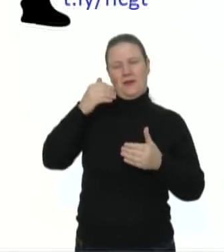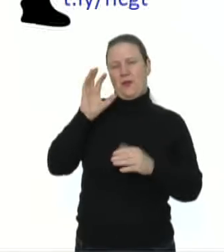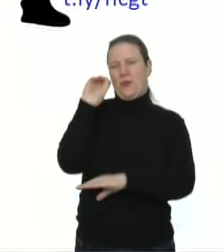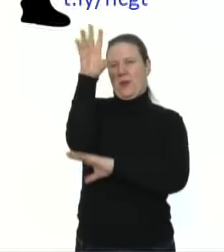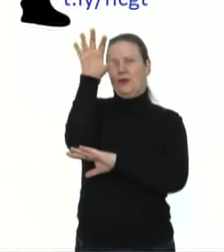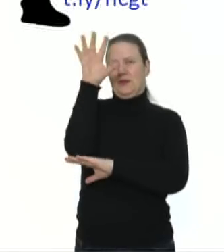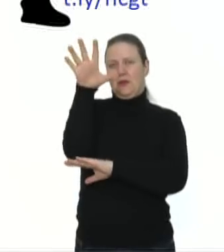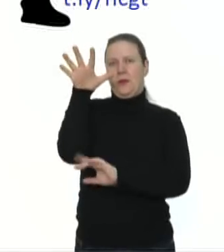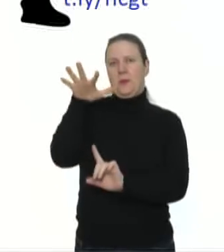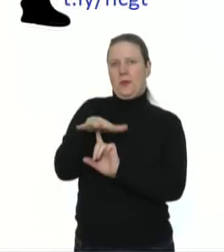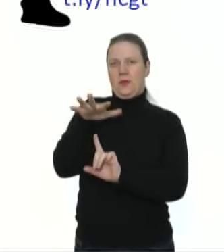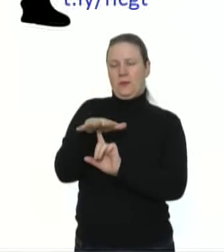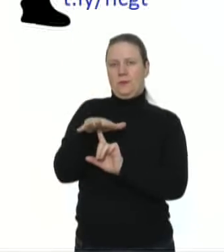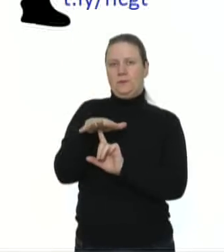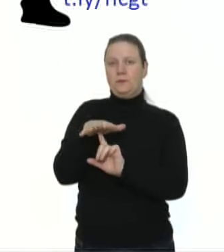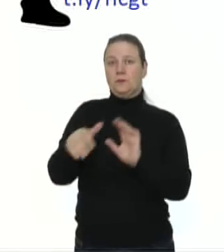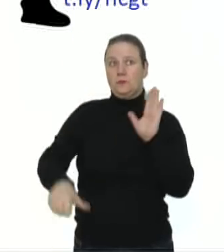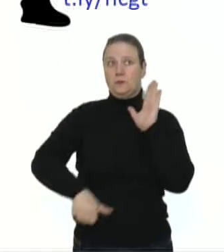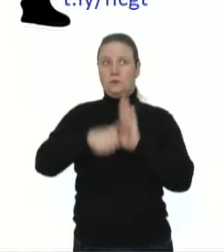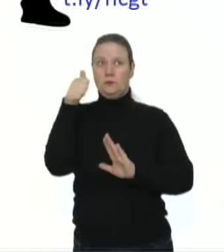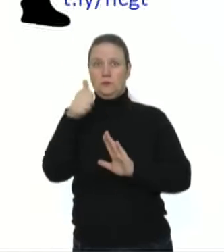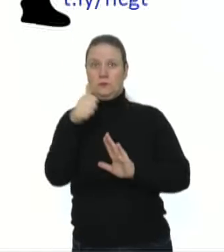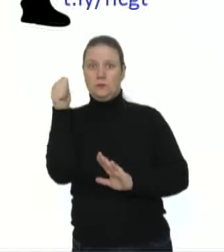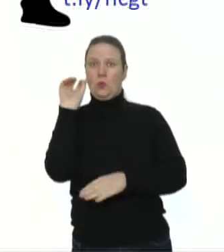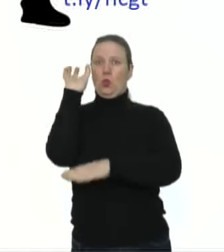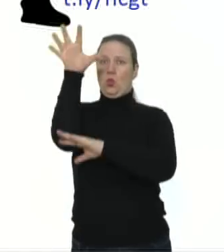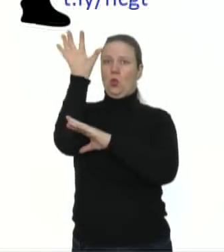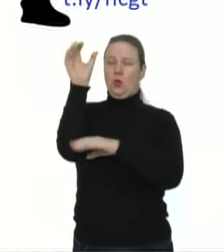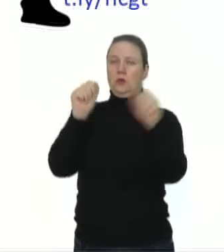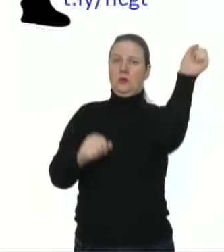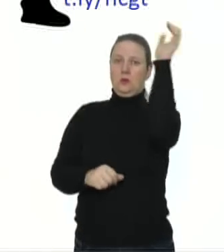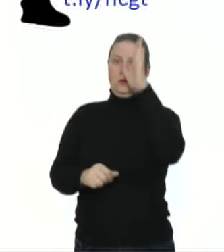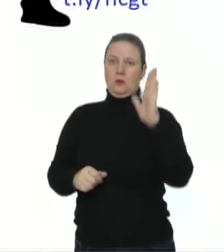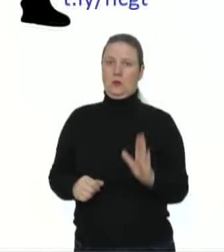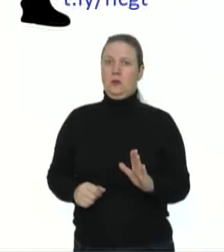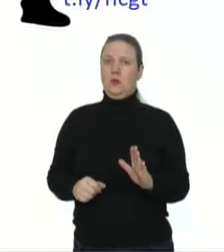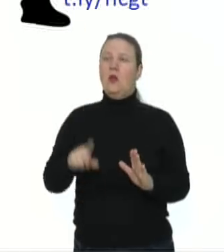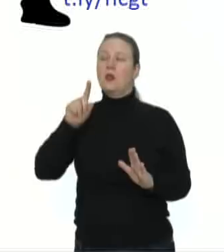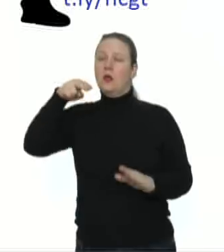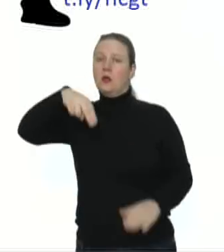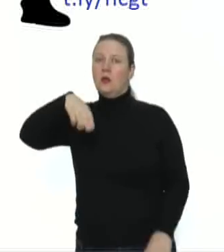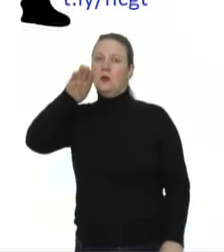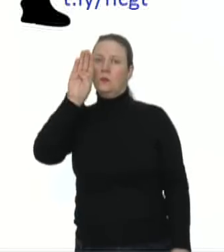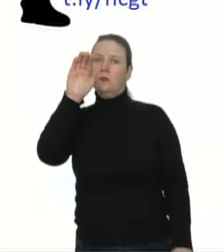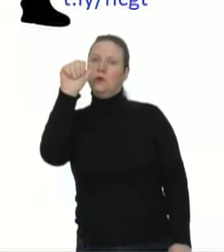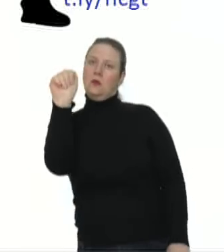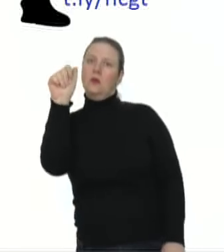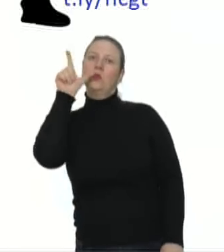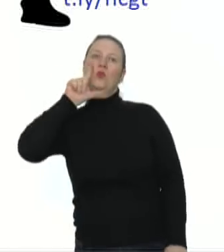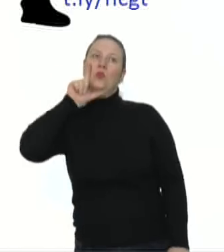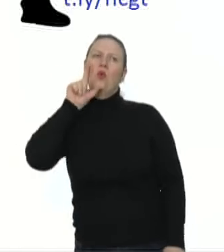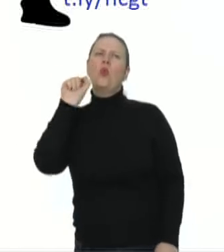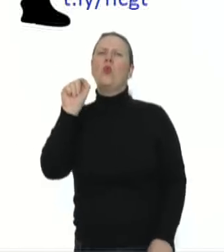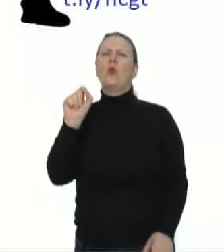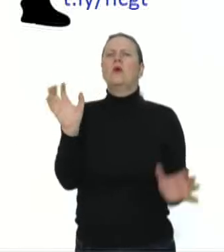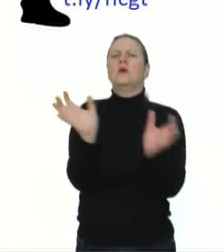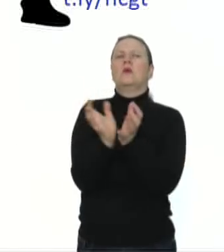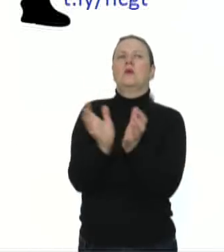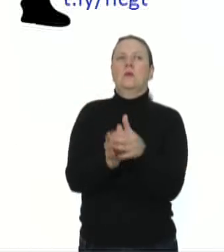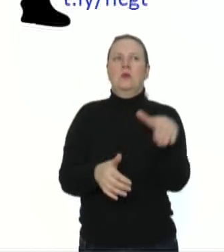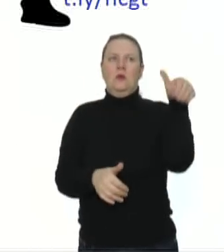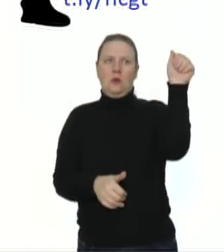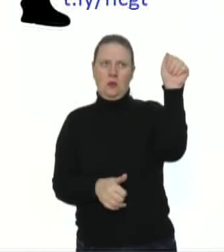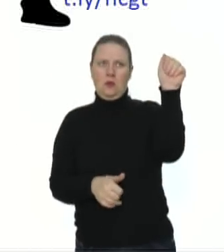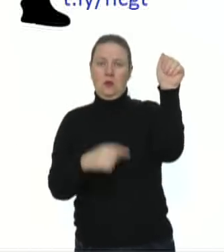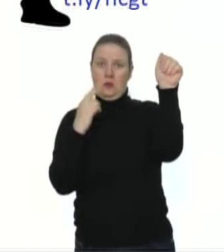O paranaense Rolando Ferreira foi o primeiro jogador de basquete brasileiro a atuar na NBA. Em que equipe?